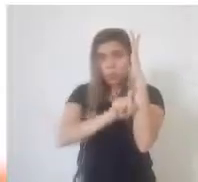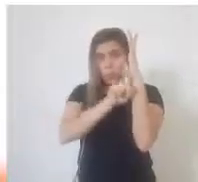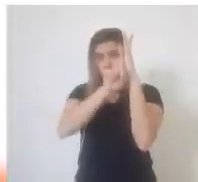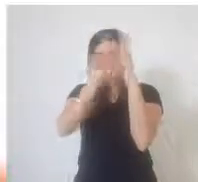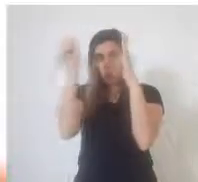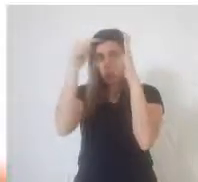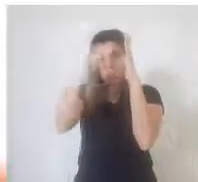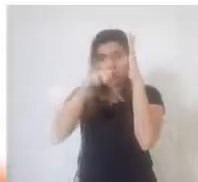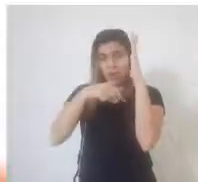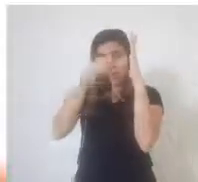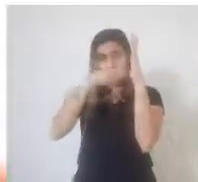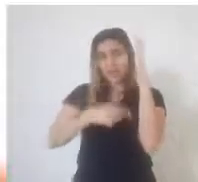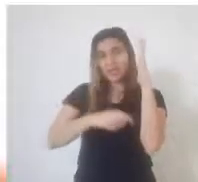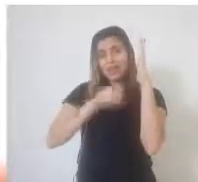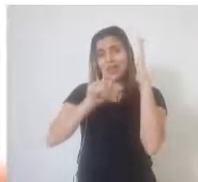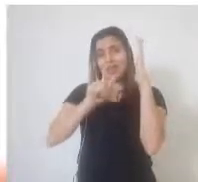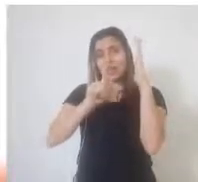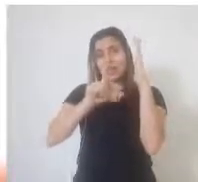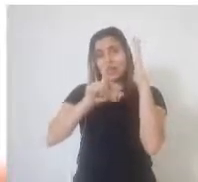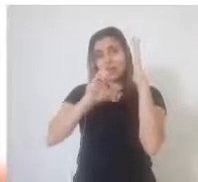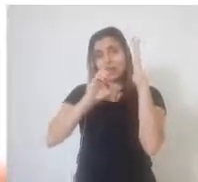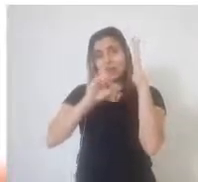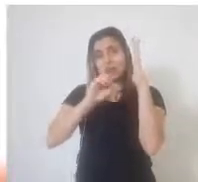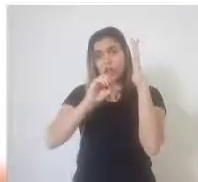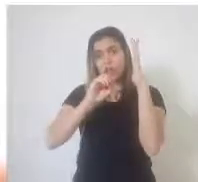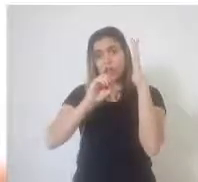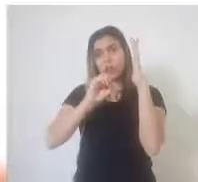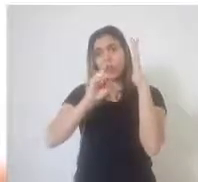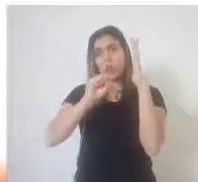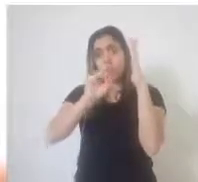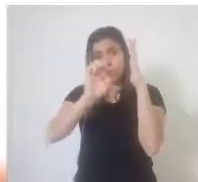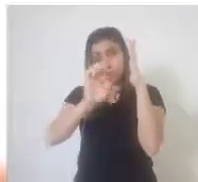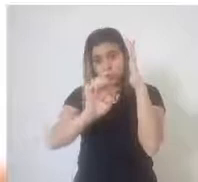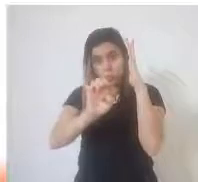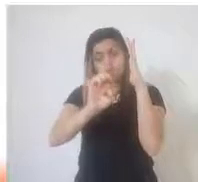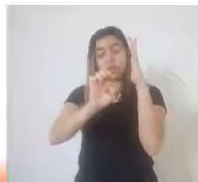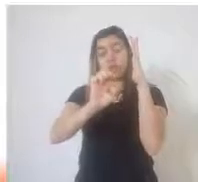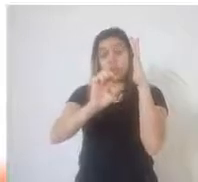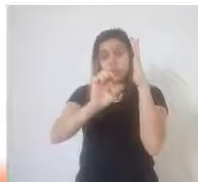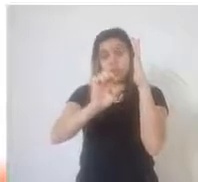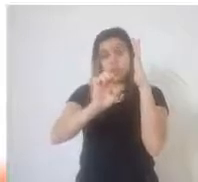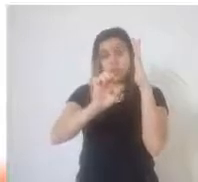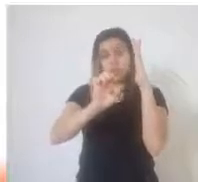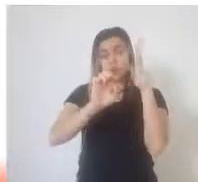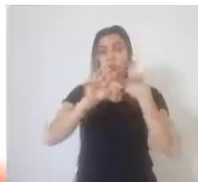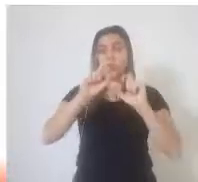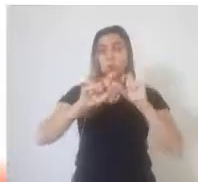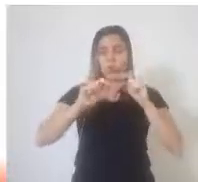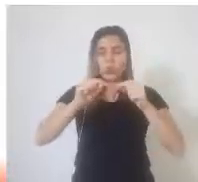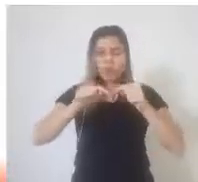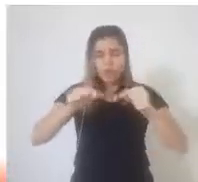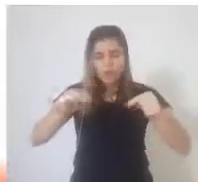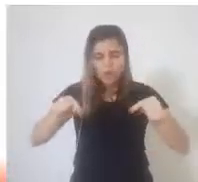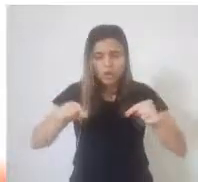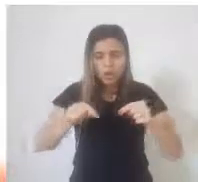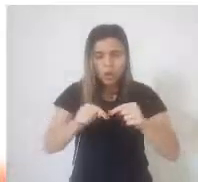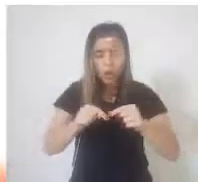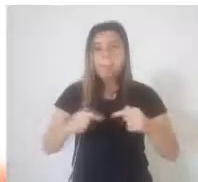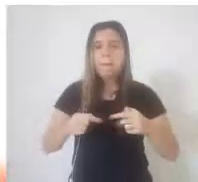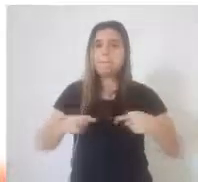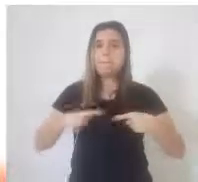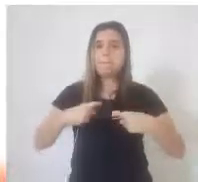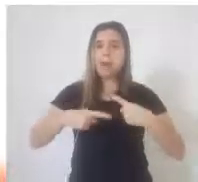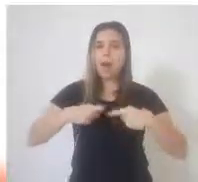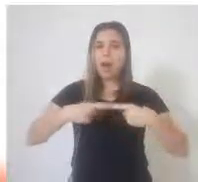que acontece nos vegetais, principalmente, e algas, mas também em algumas bactérias, dentro do cloroplasto, não